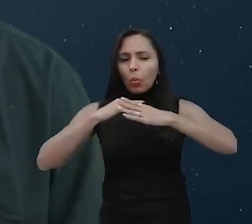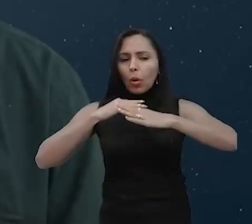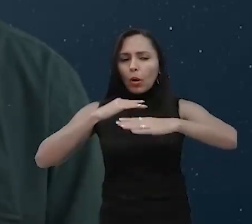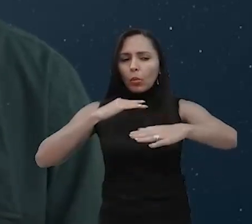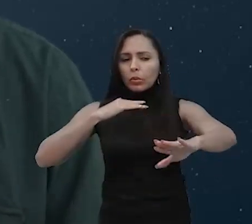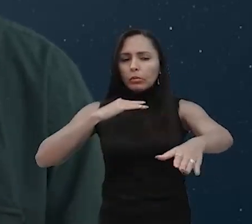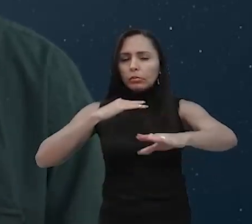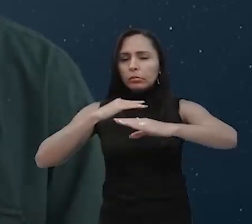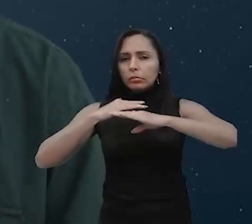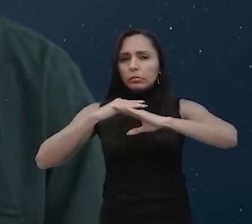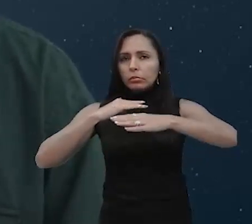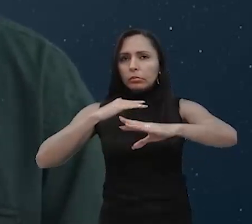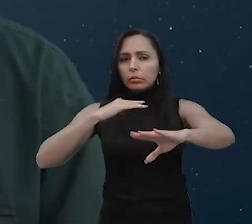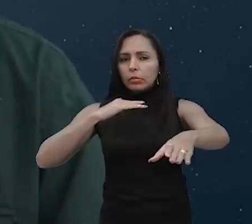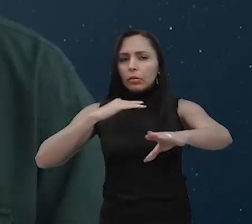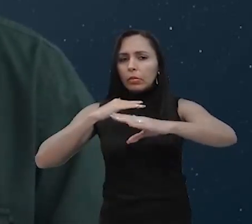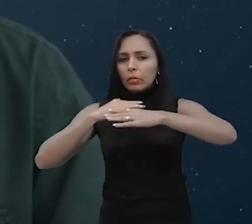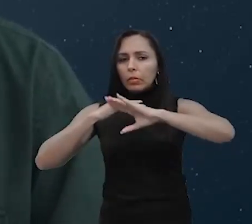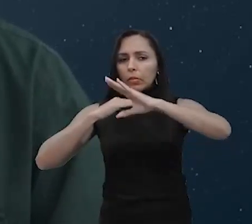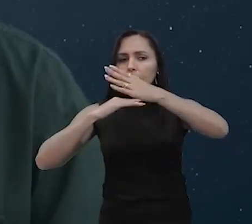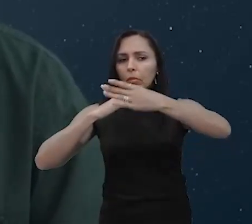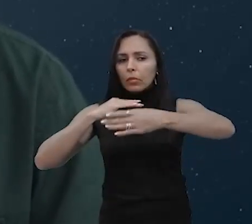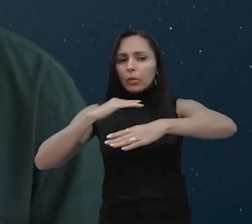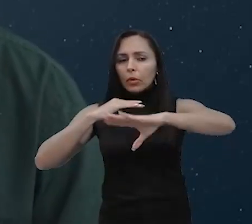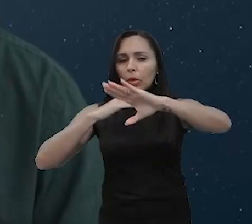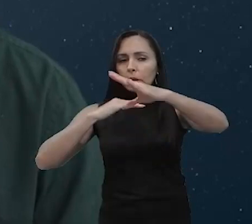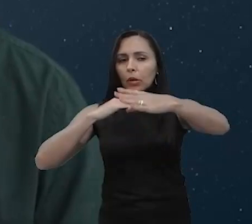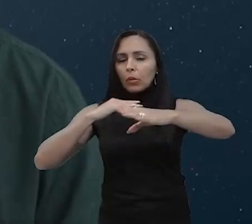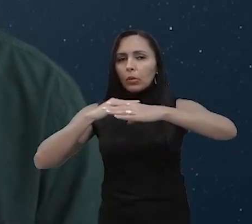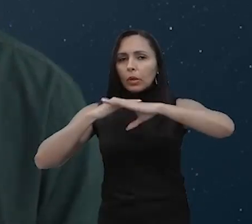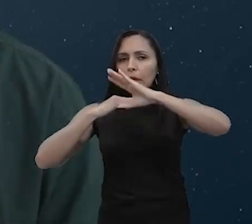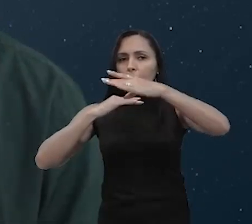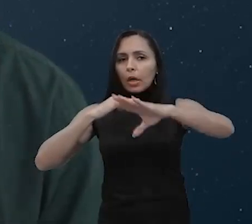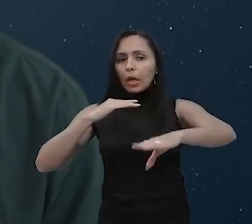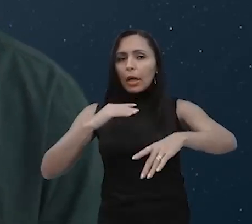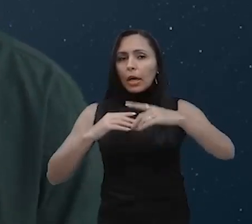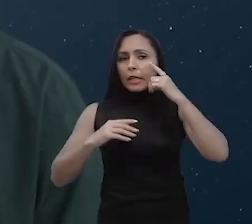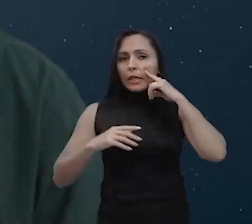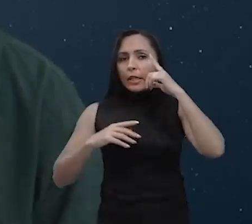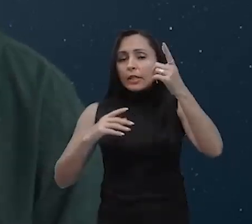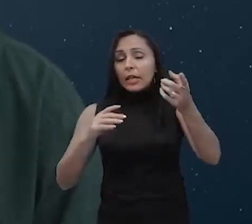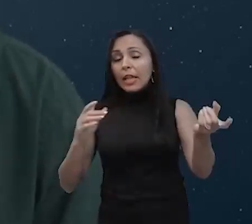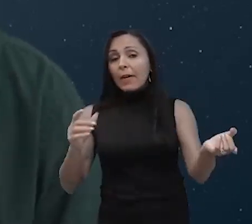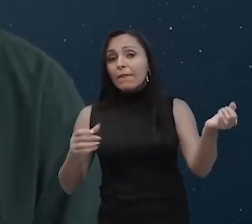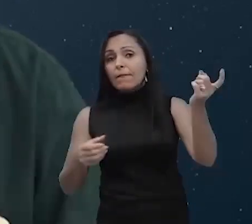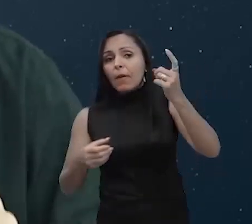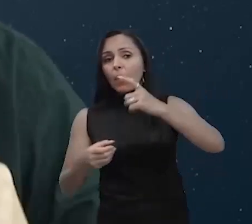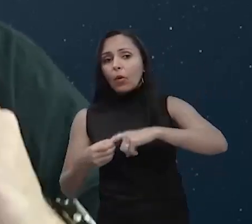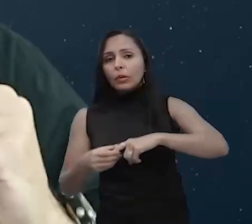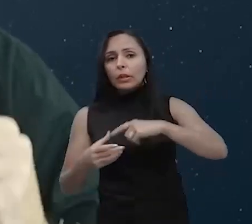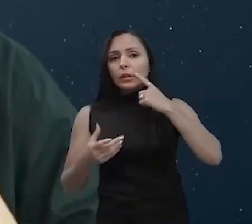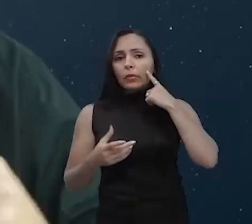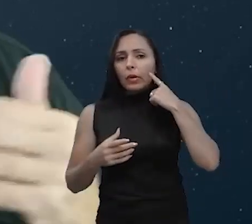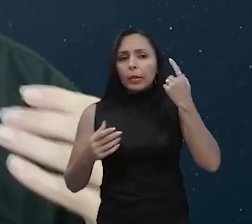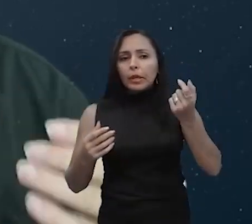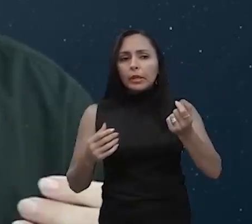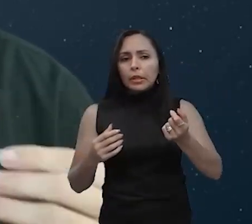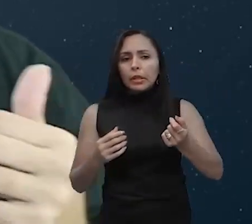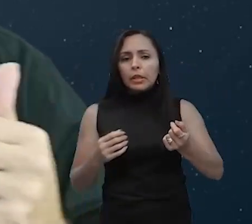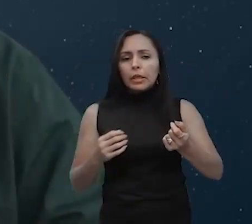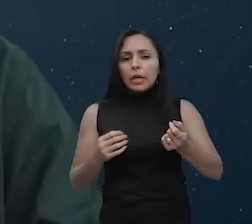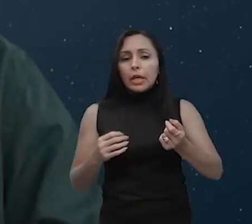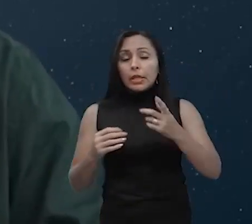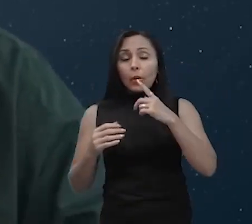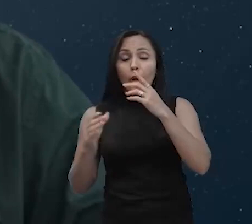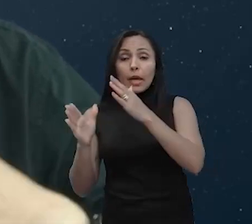sua crista e ela agora descendo para o seu vale e em seguida ela volta a ter sua crista novamente. Essas partes,